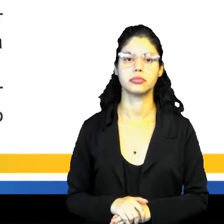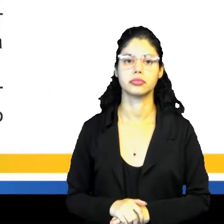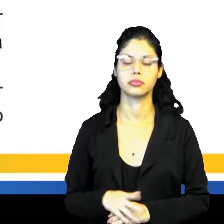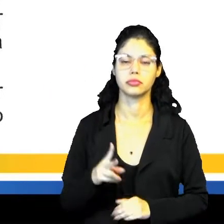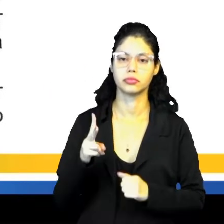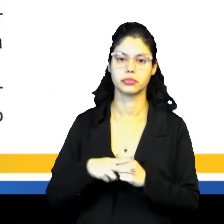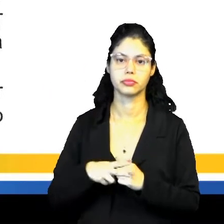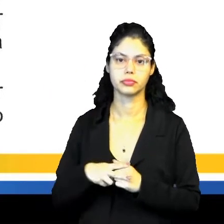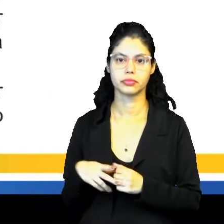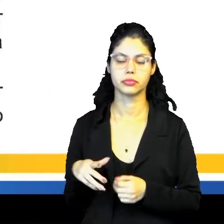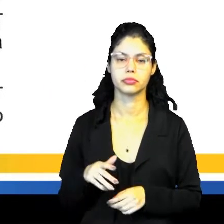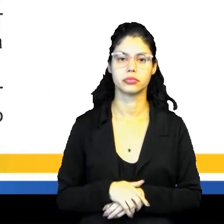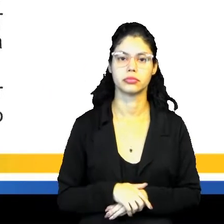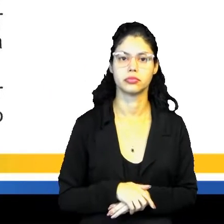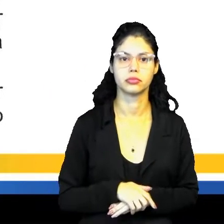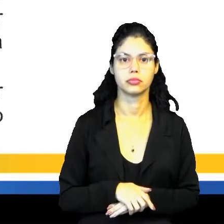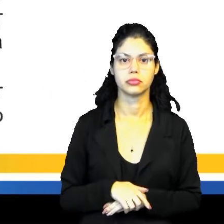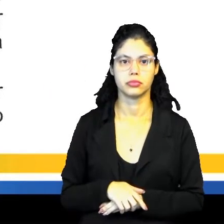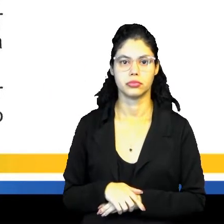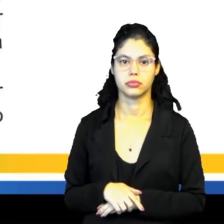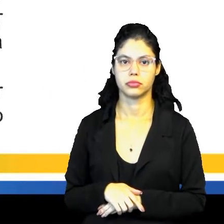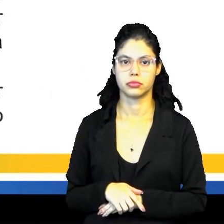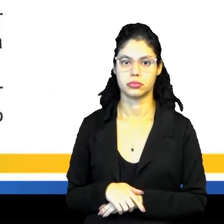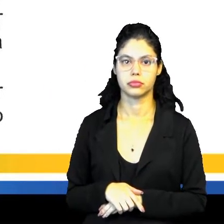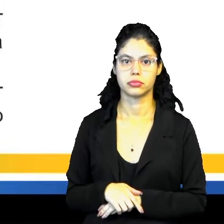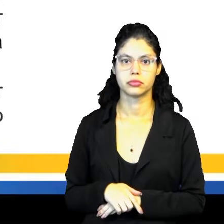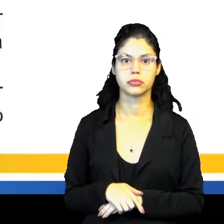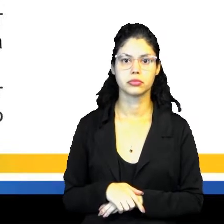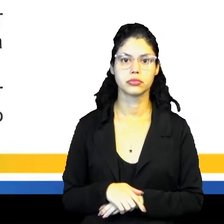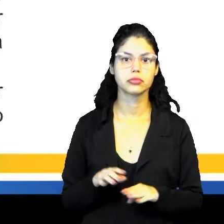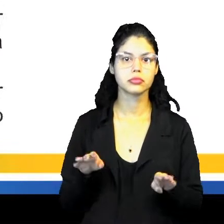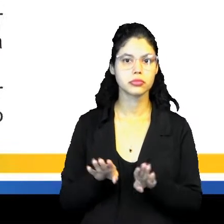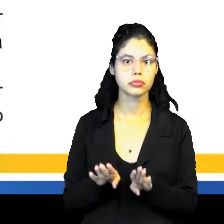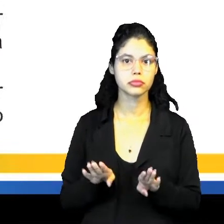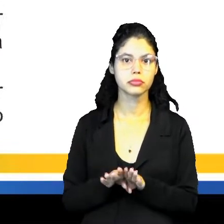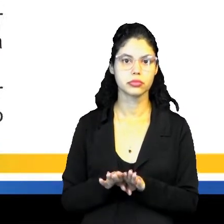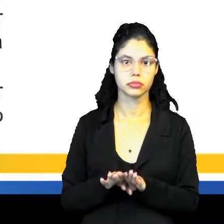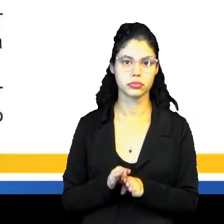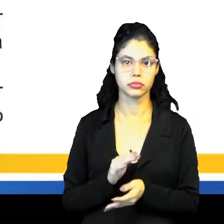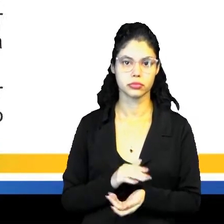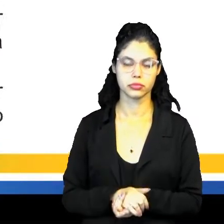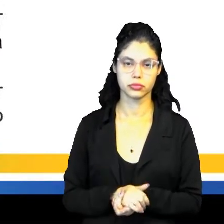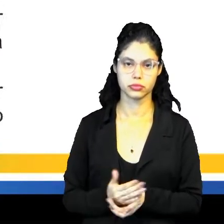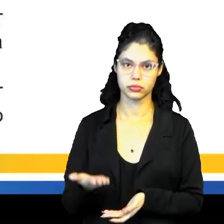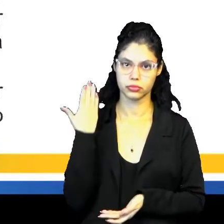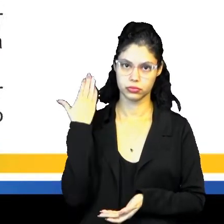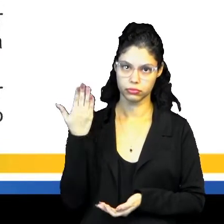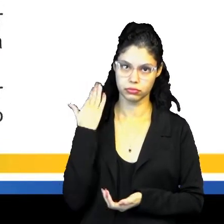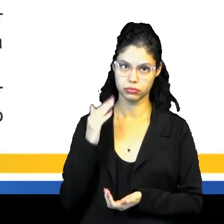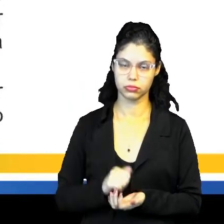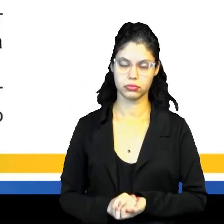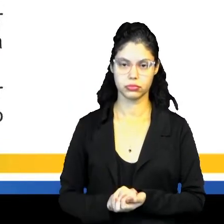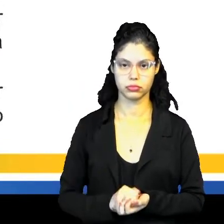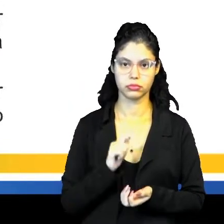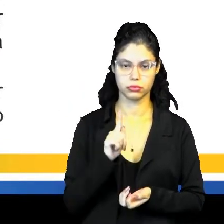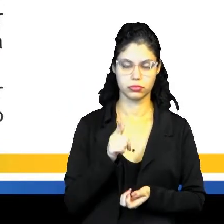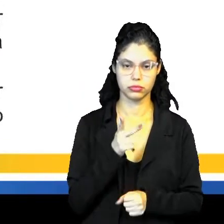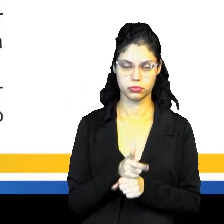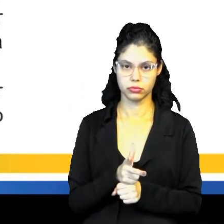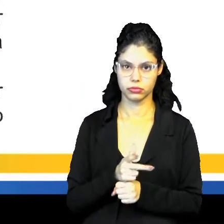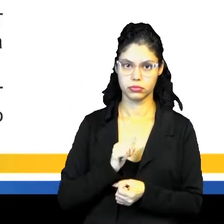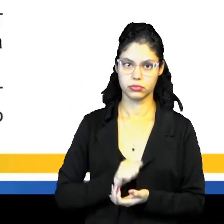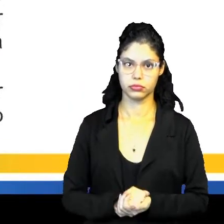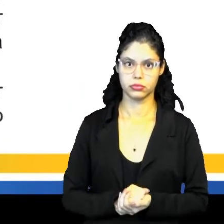um verbo, tá? A palavra gravou também, né? Se refere ao passado, gravou.